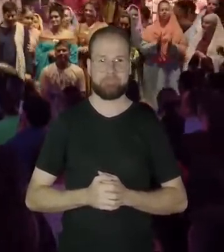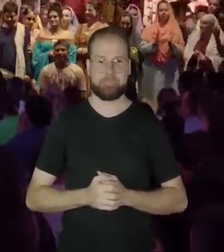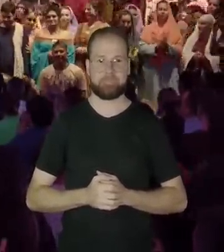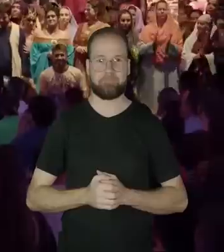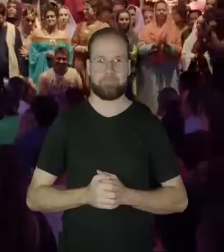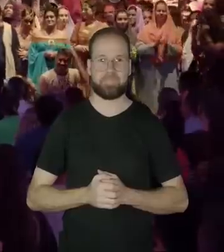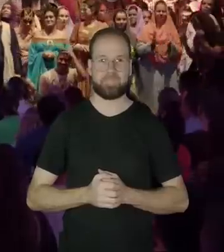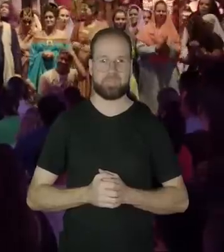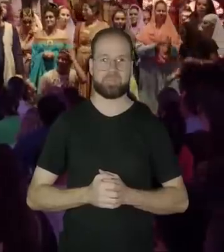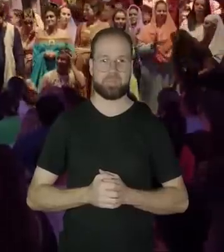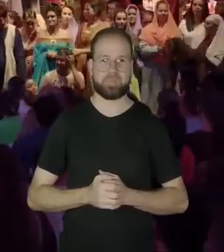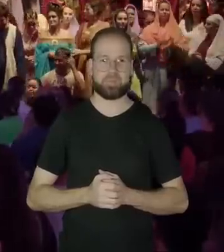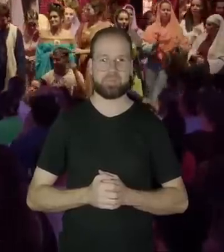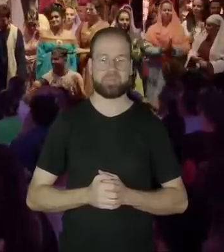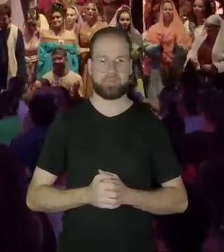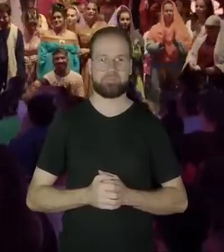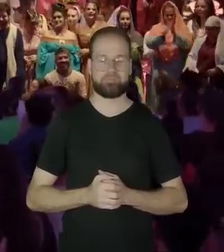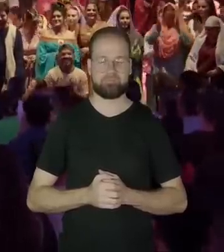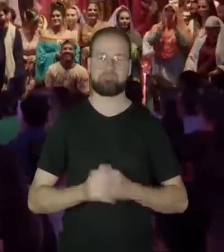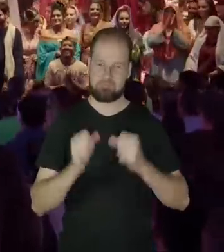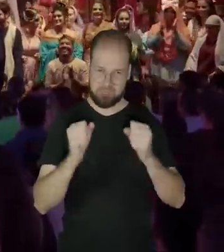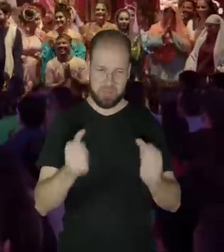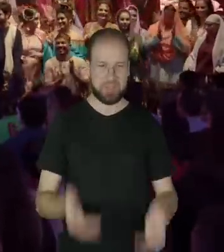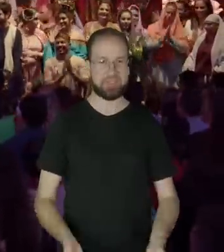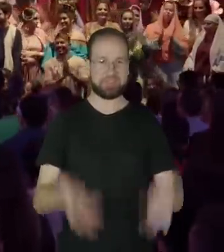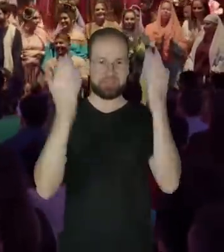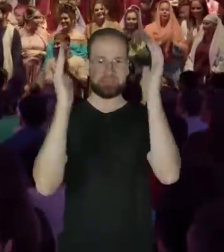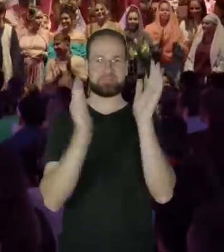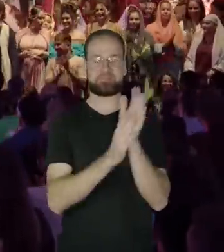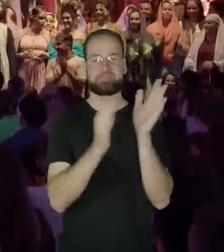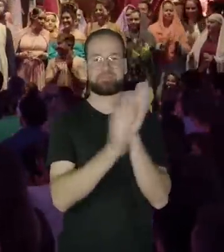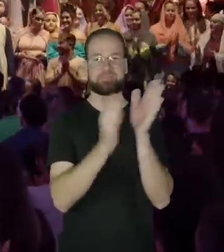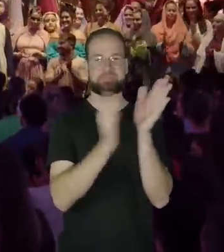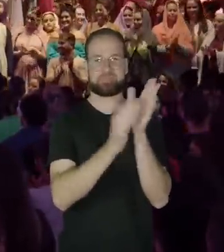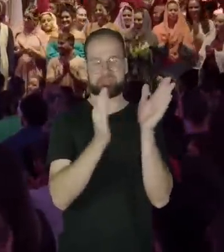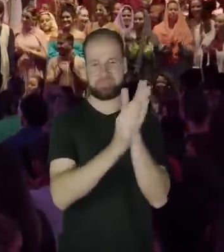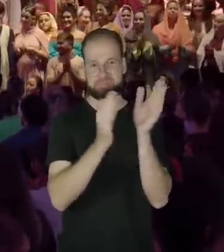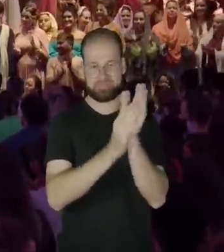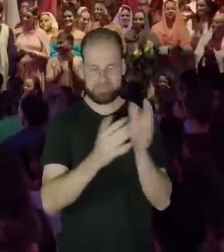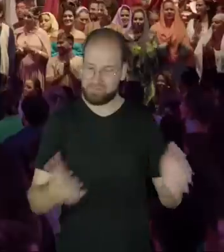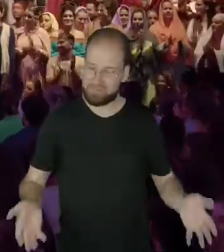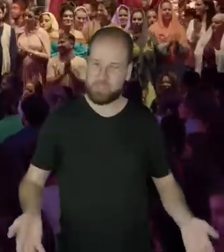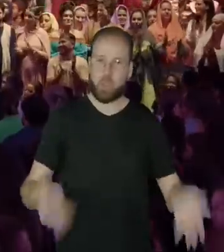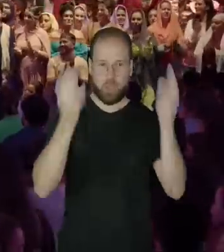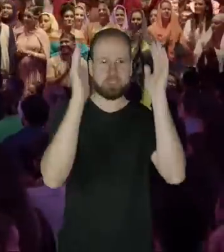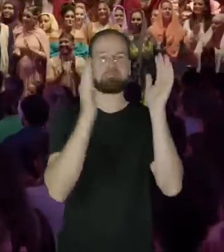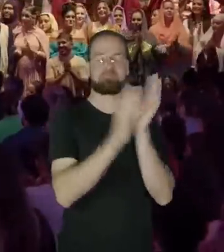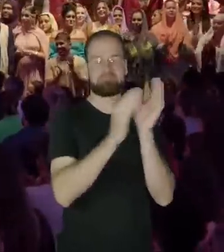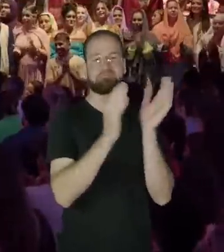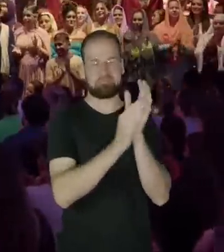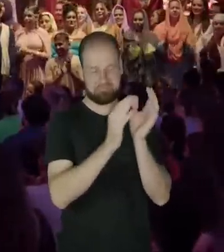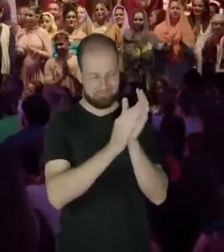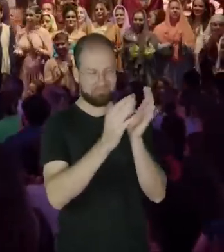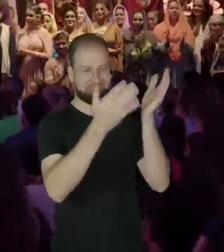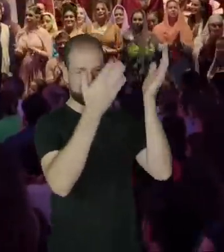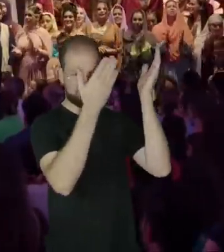Pode aplaudir mesmo, povo santo. Foram muitos dias de trabalho.